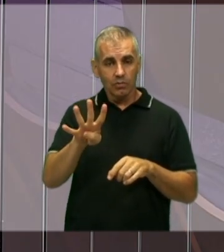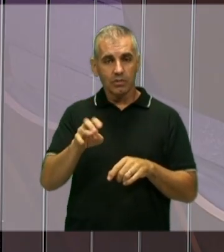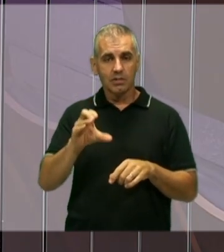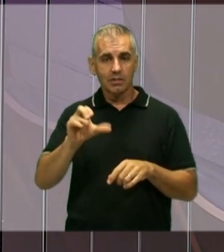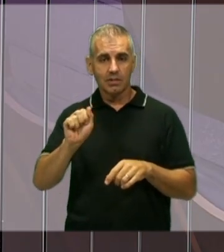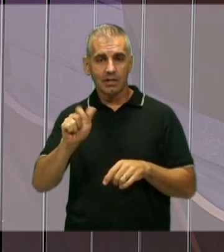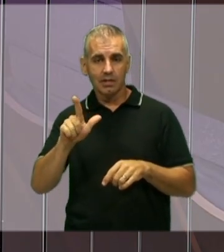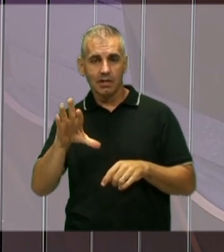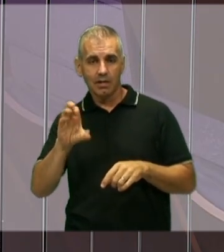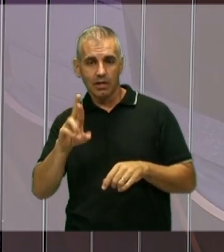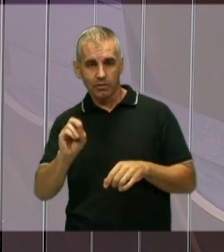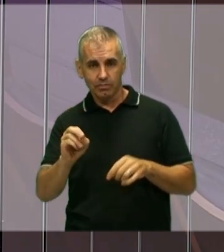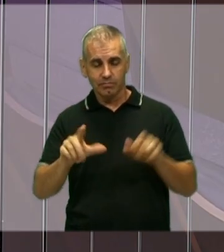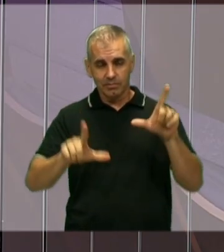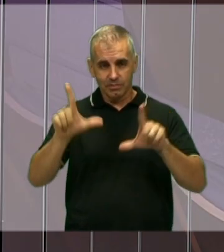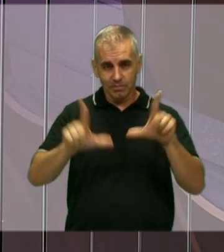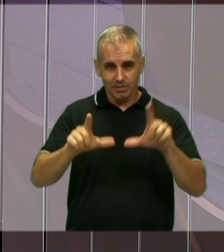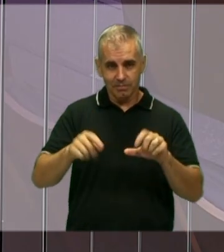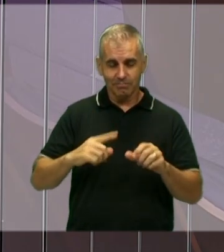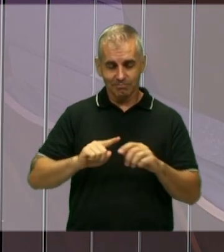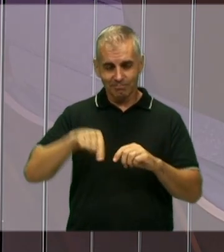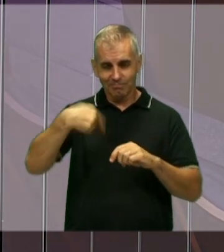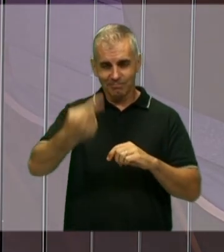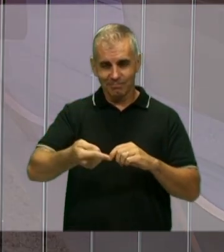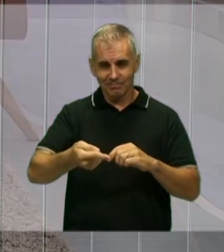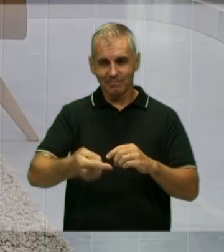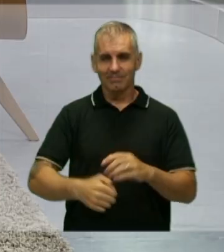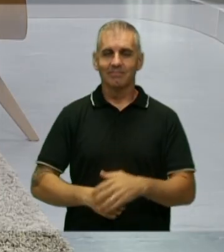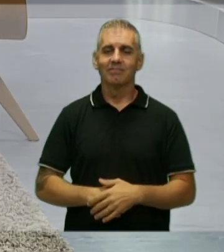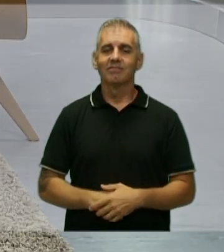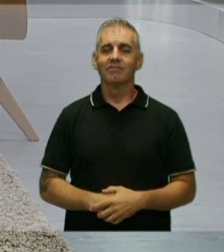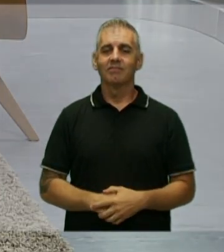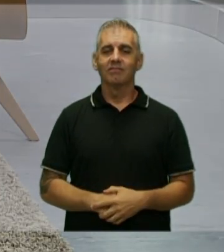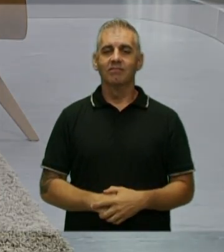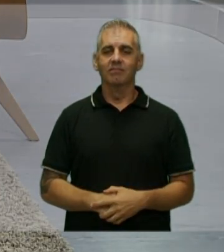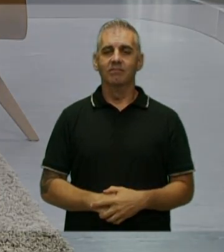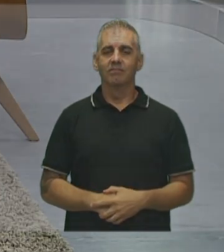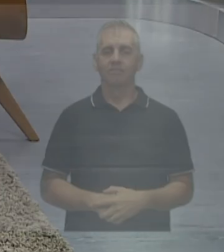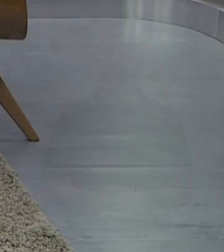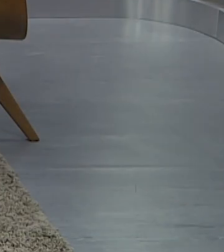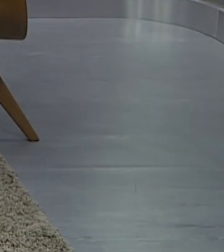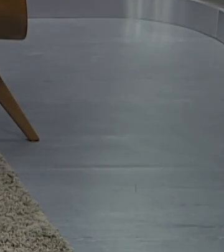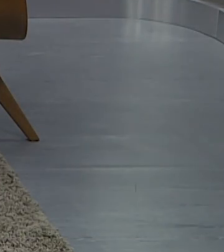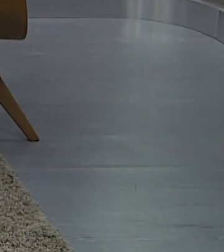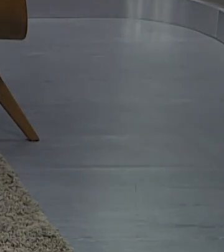14 da Claro TV. Até a próxima.